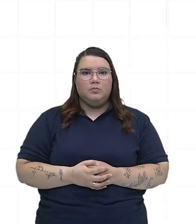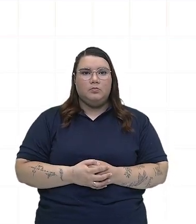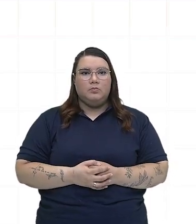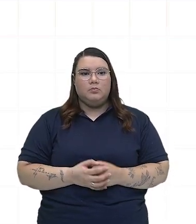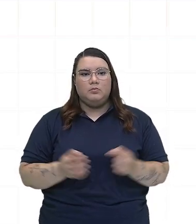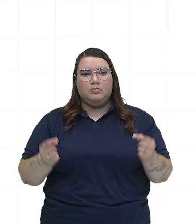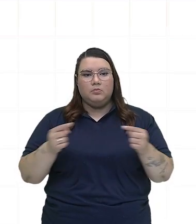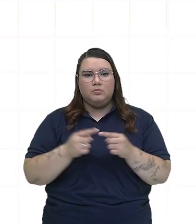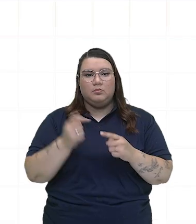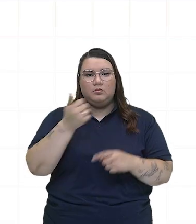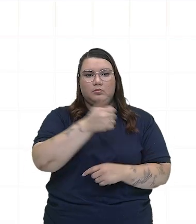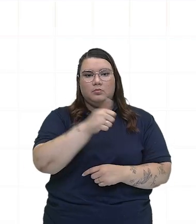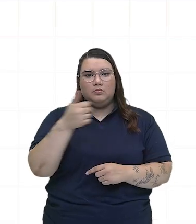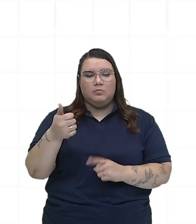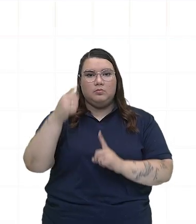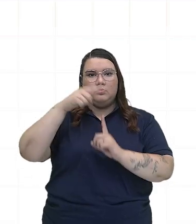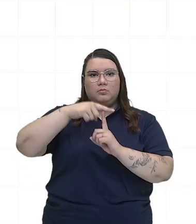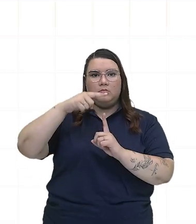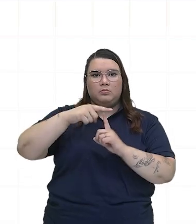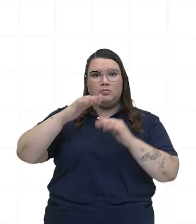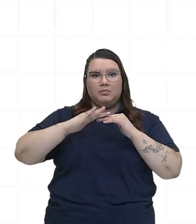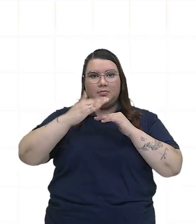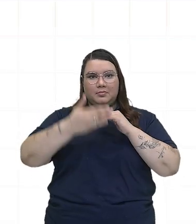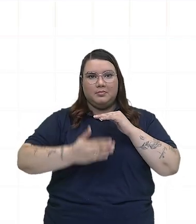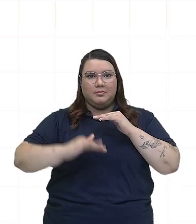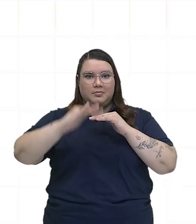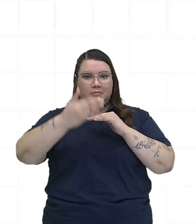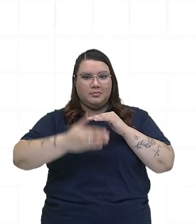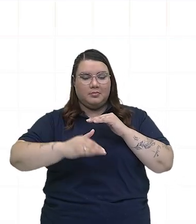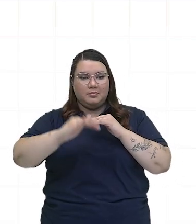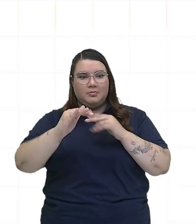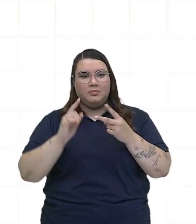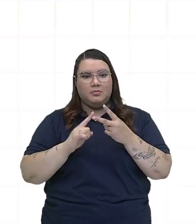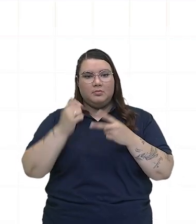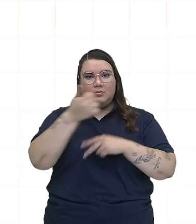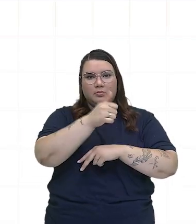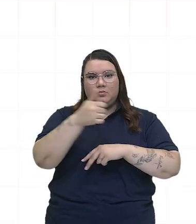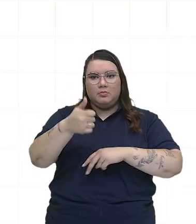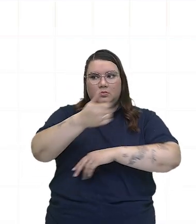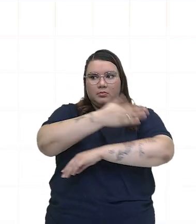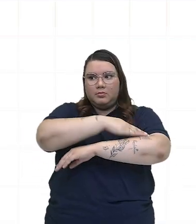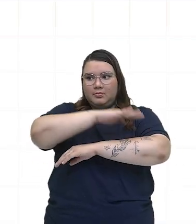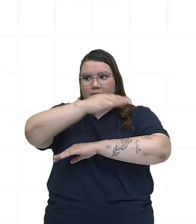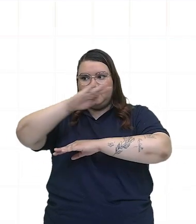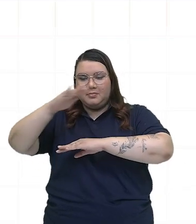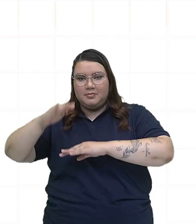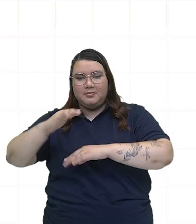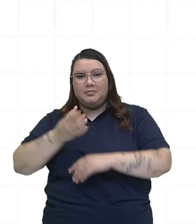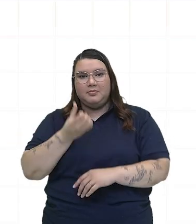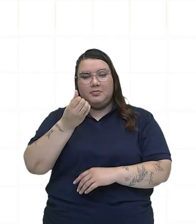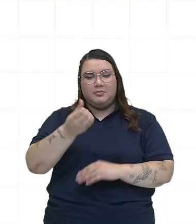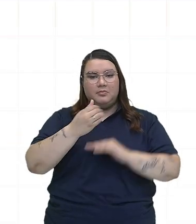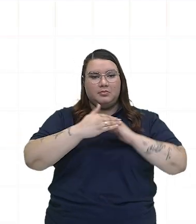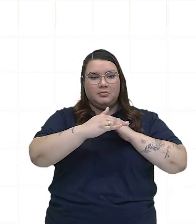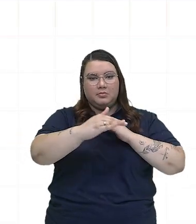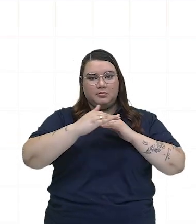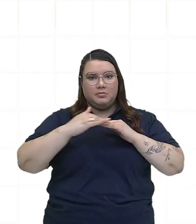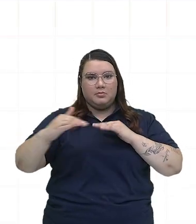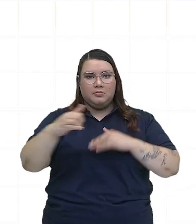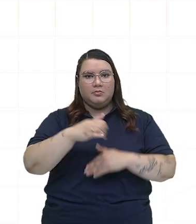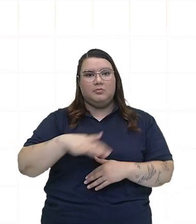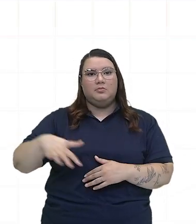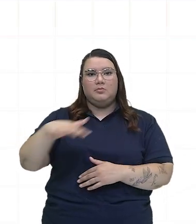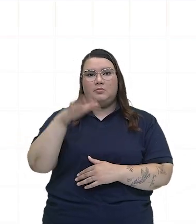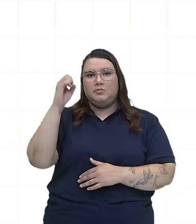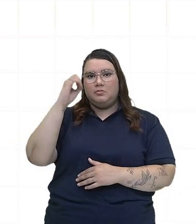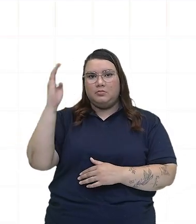também 11 unidades distintas de depressões, 11 de planaltos e 6 de planícies dentro do